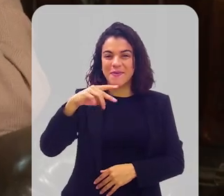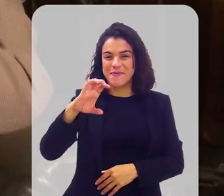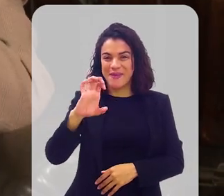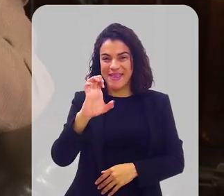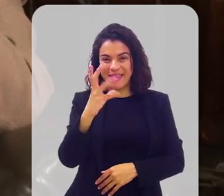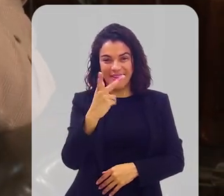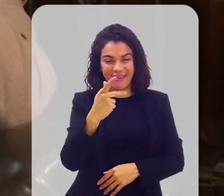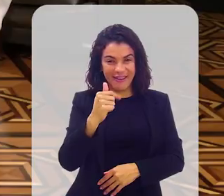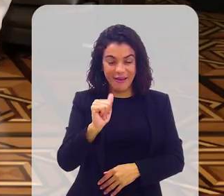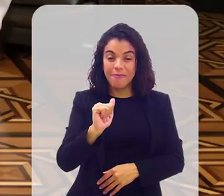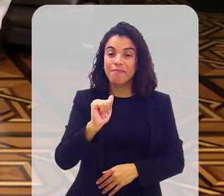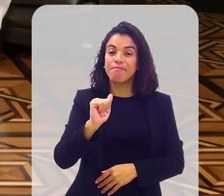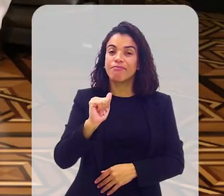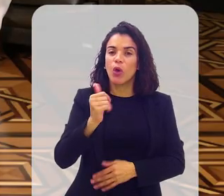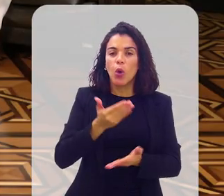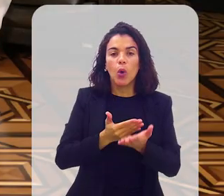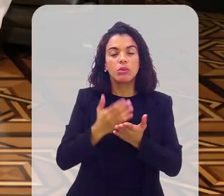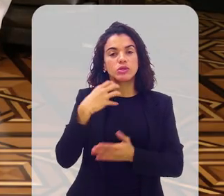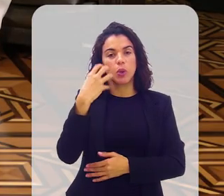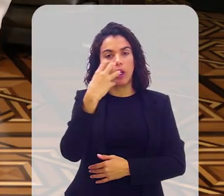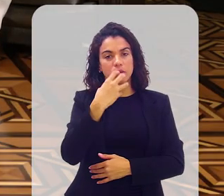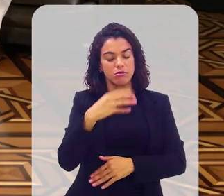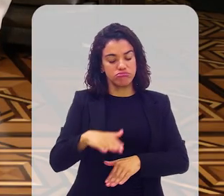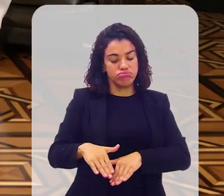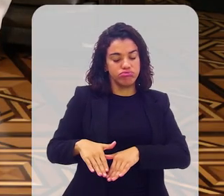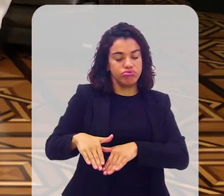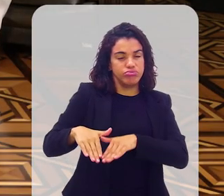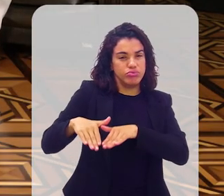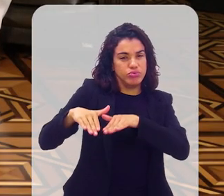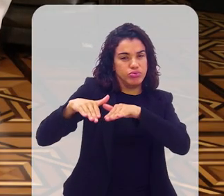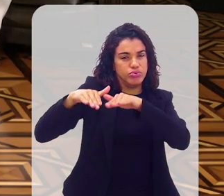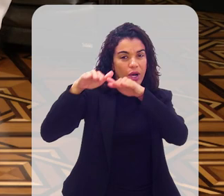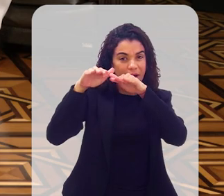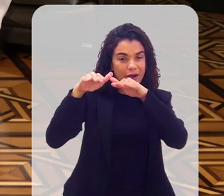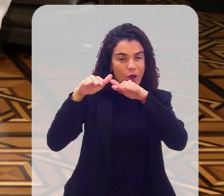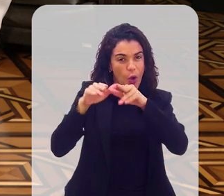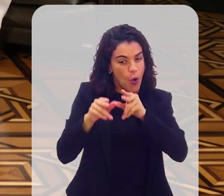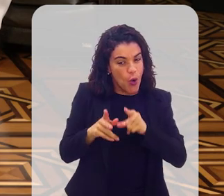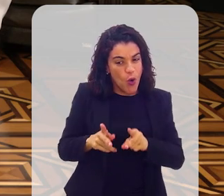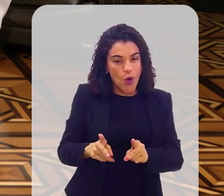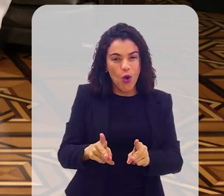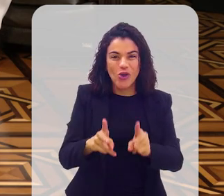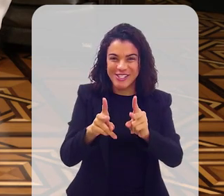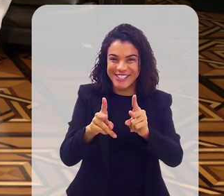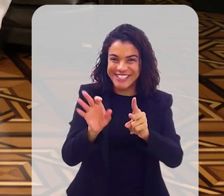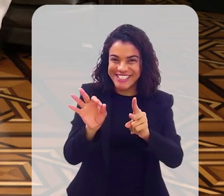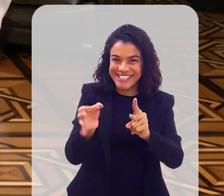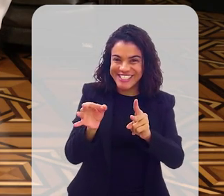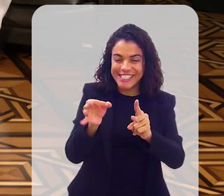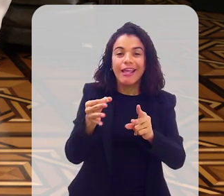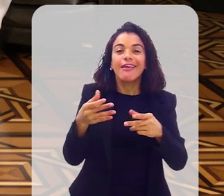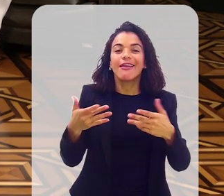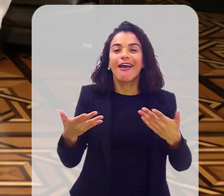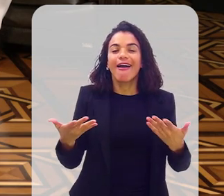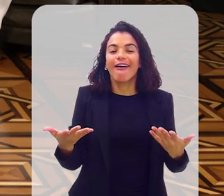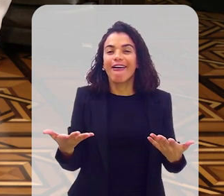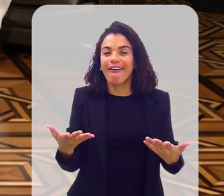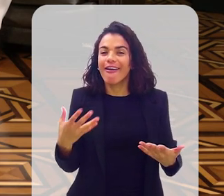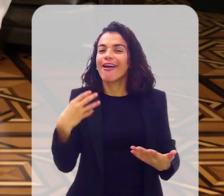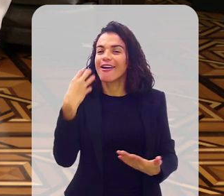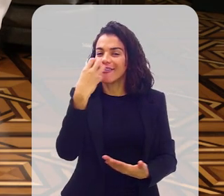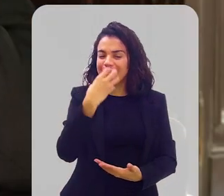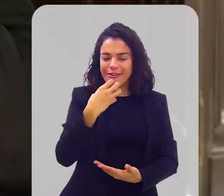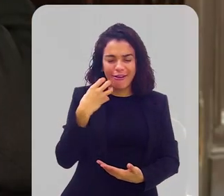para você. Isabela começou a cantar. Cresceu. Cresci. Continuou.